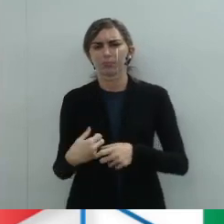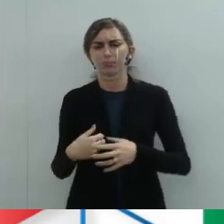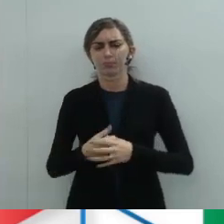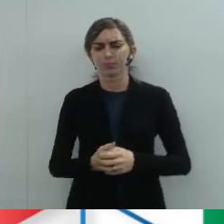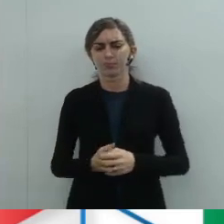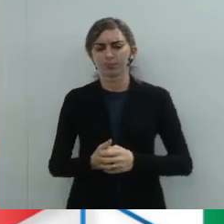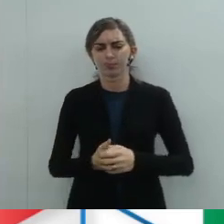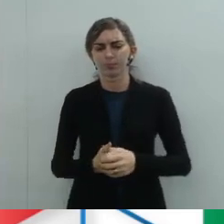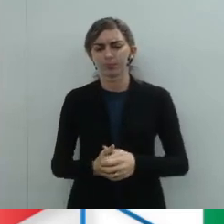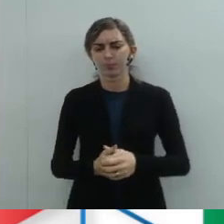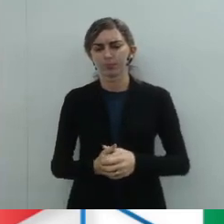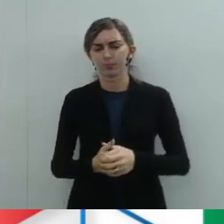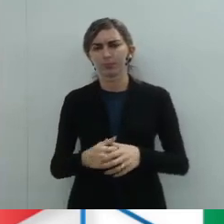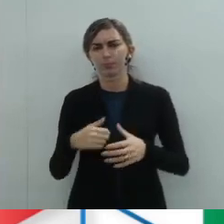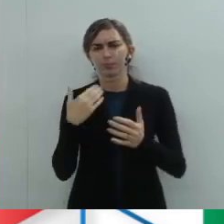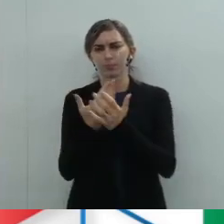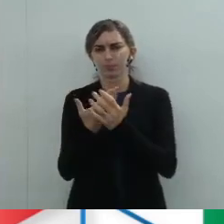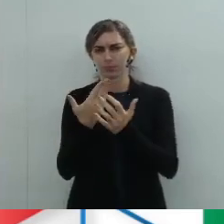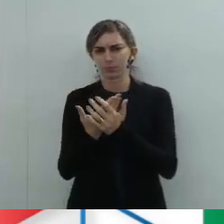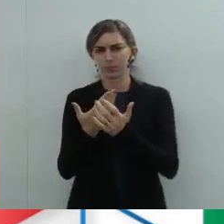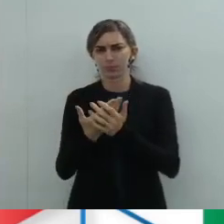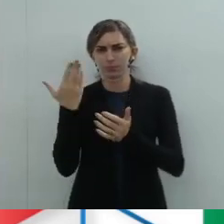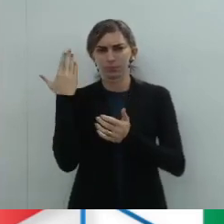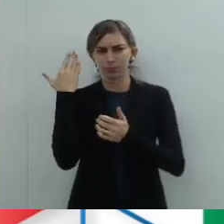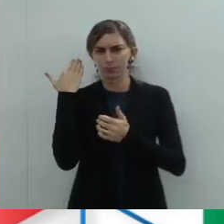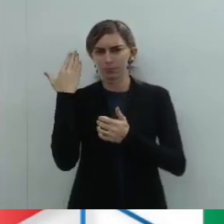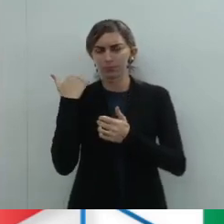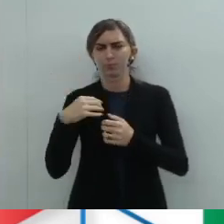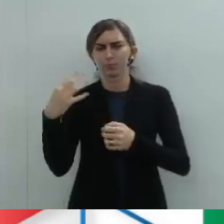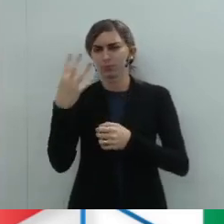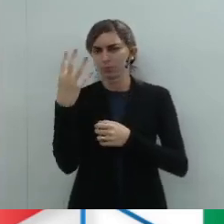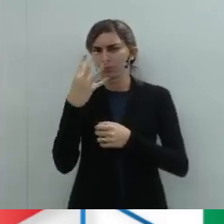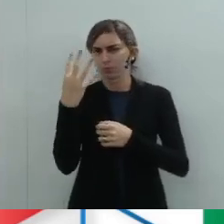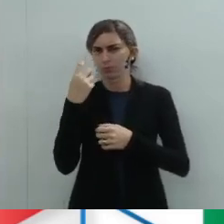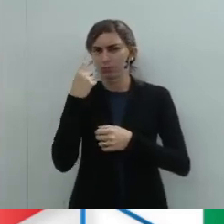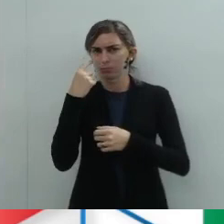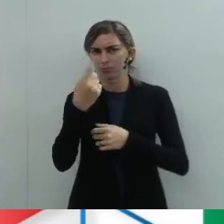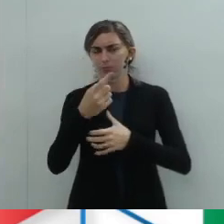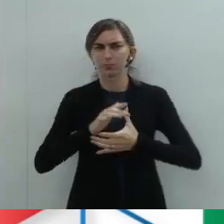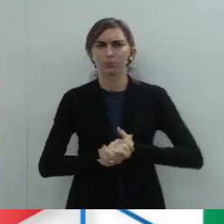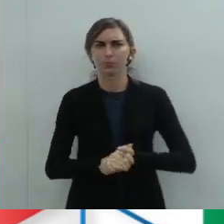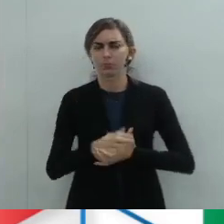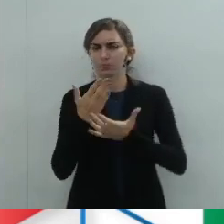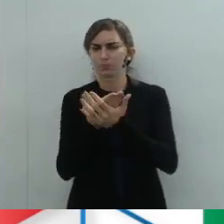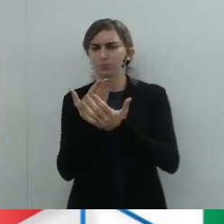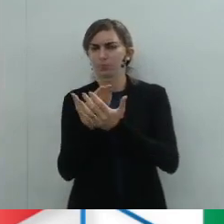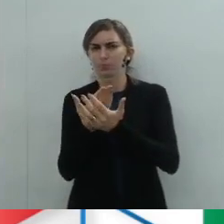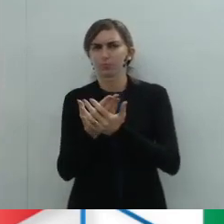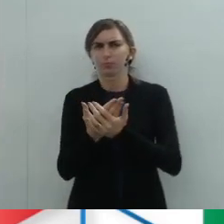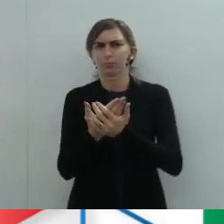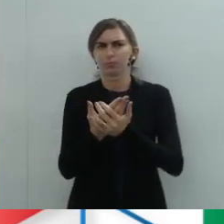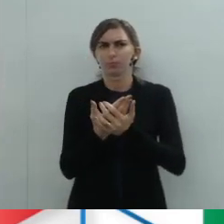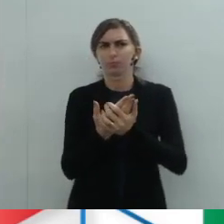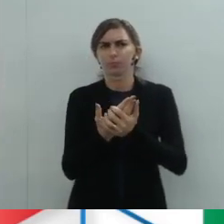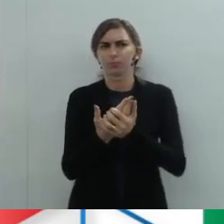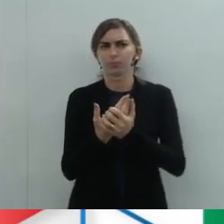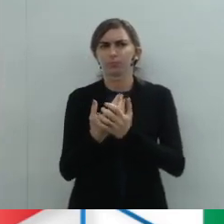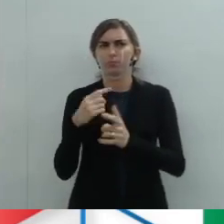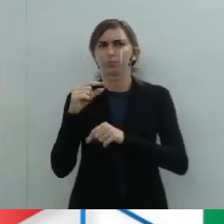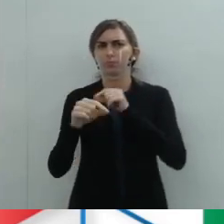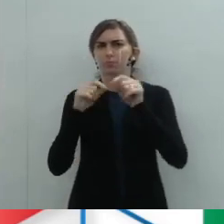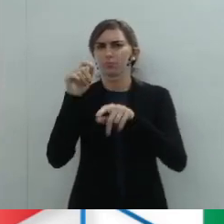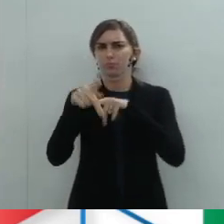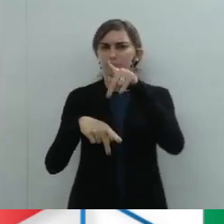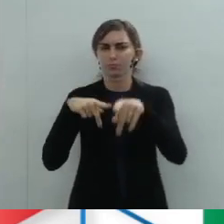tá certo? Aí na aula passada, na aula 4, a gente viu o seguinte, estudamos os